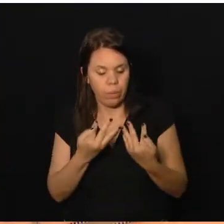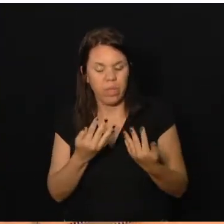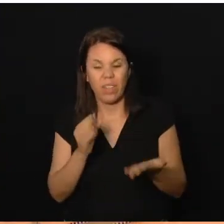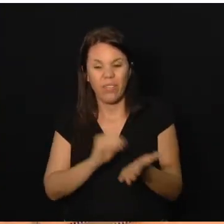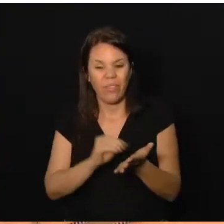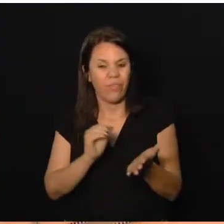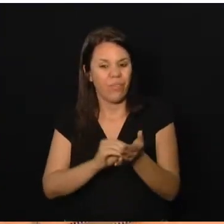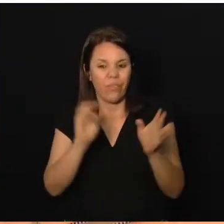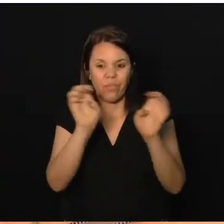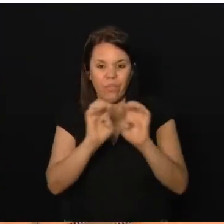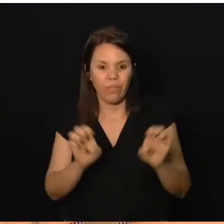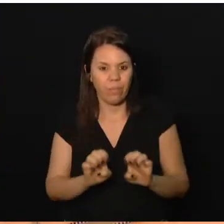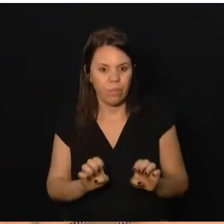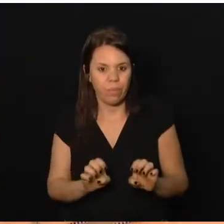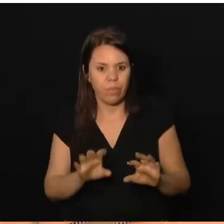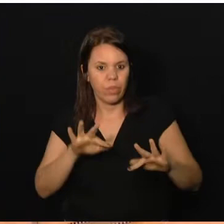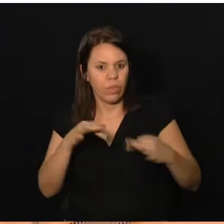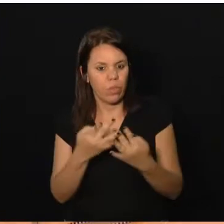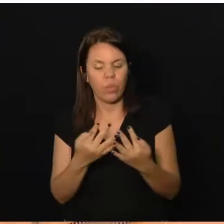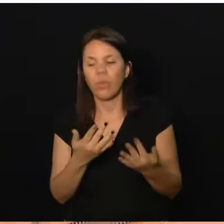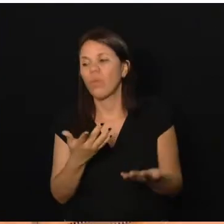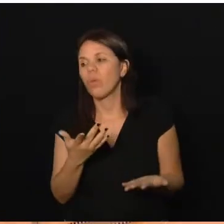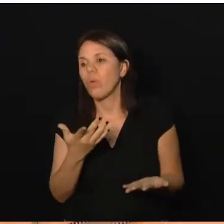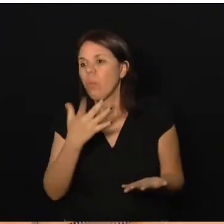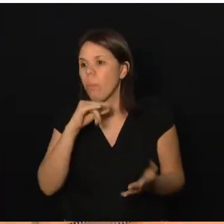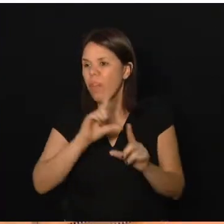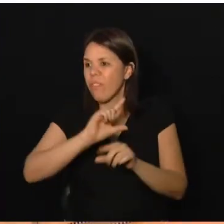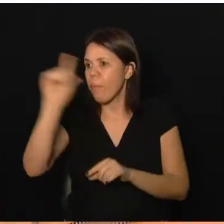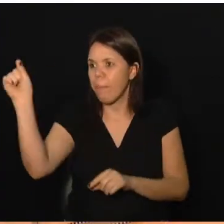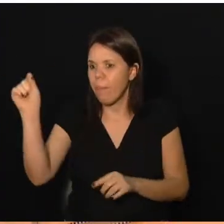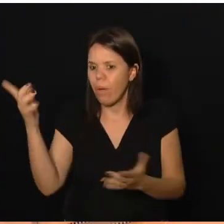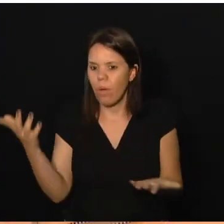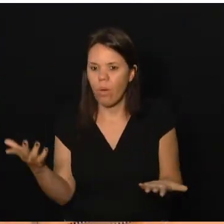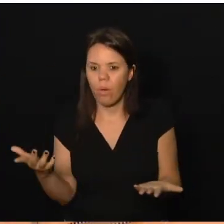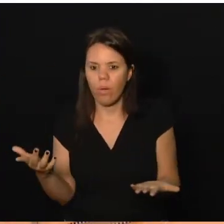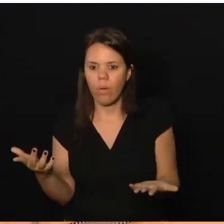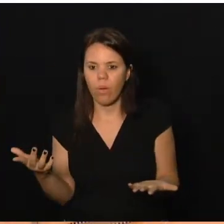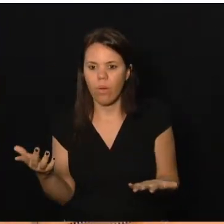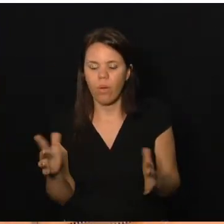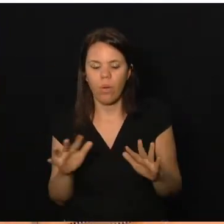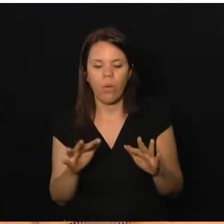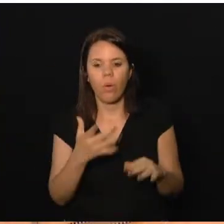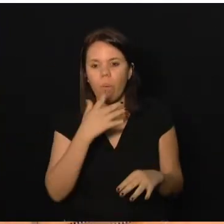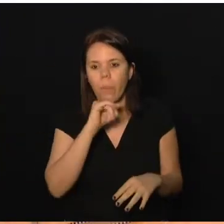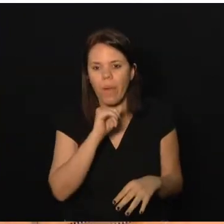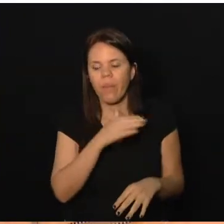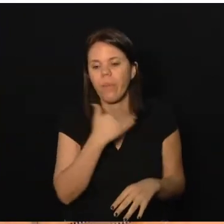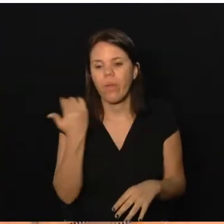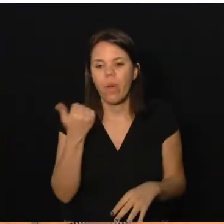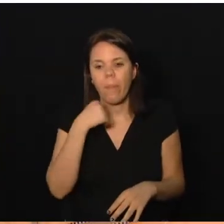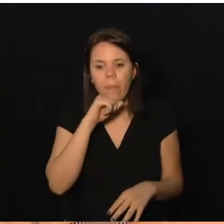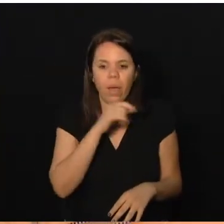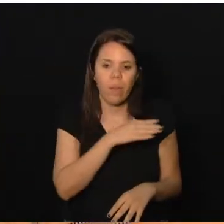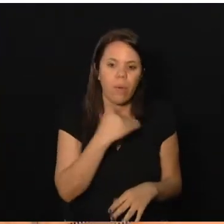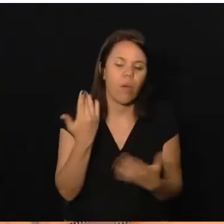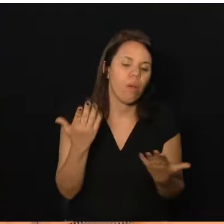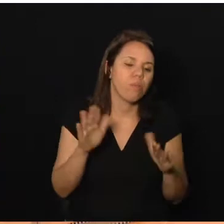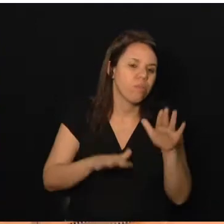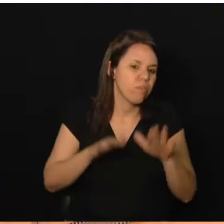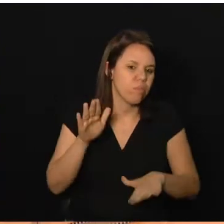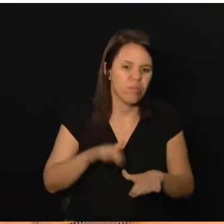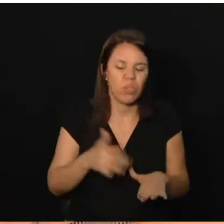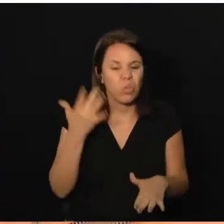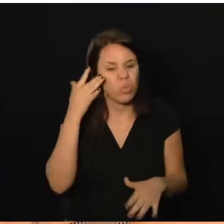Às vezes, o pai vai embora, ou o pai faleceu, a mãe faleceu, não sabe lidar com o